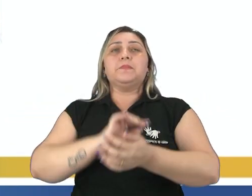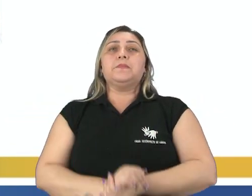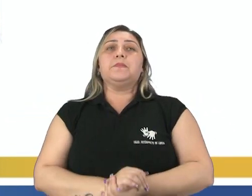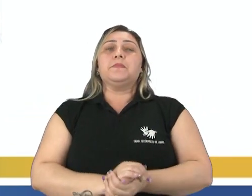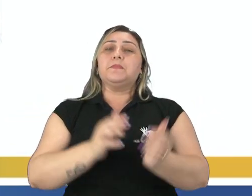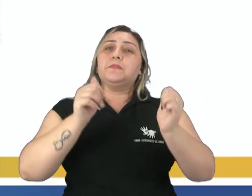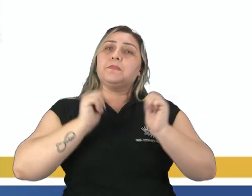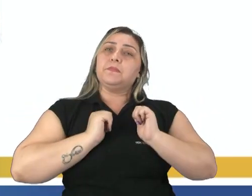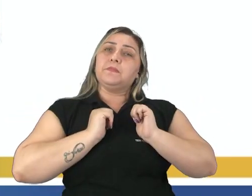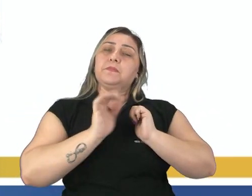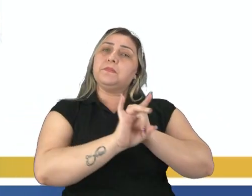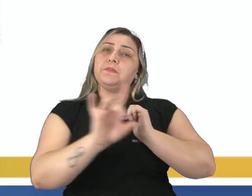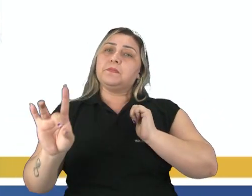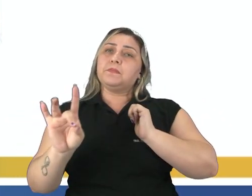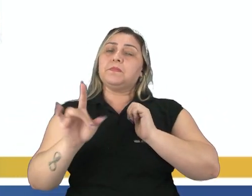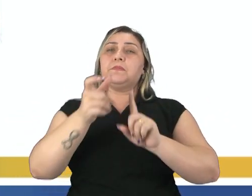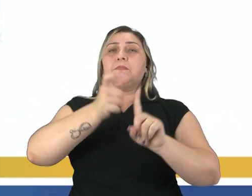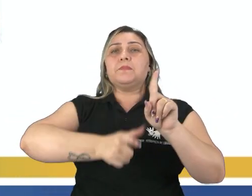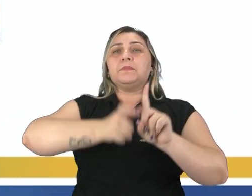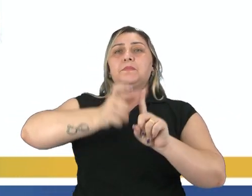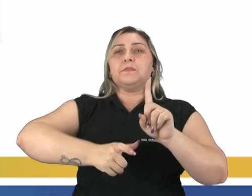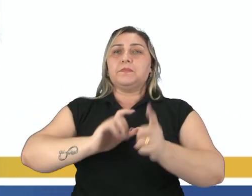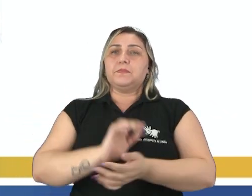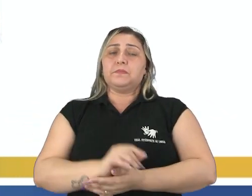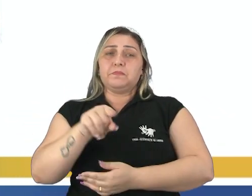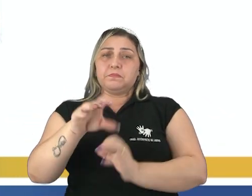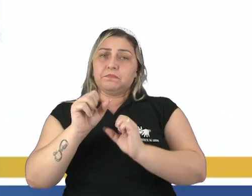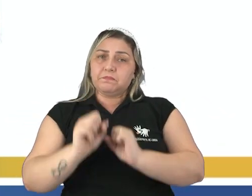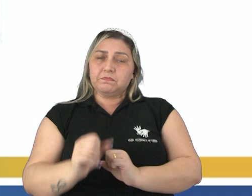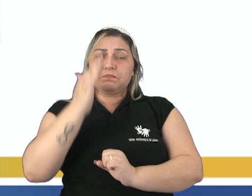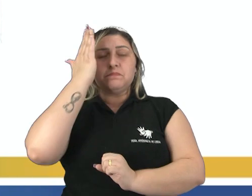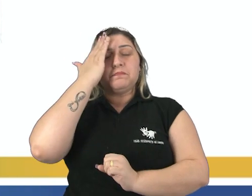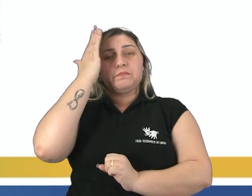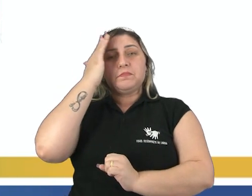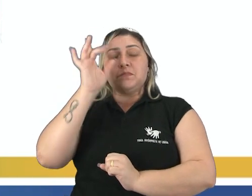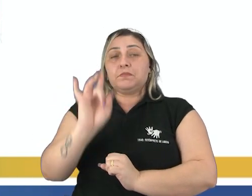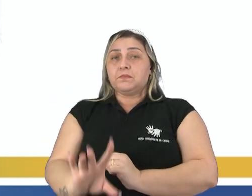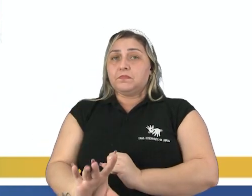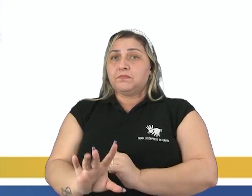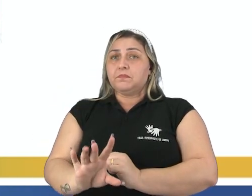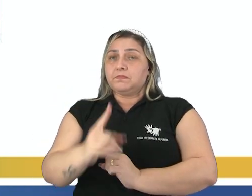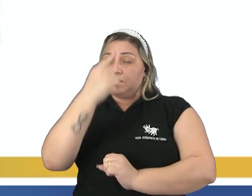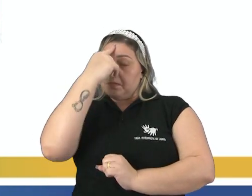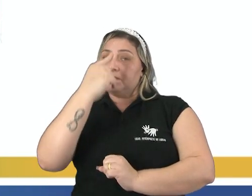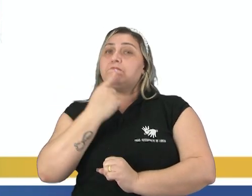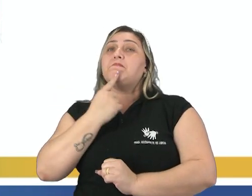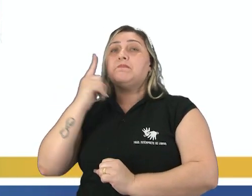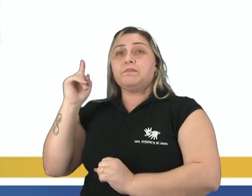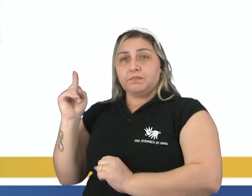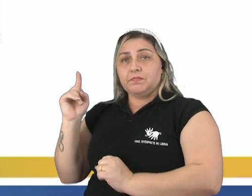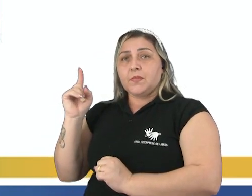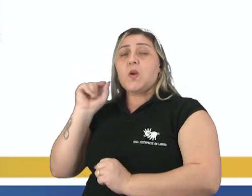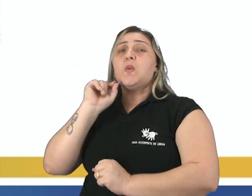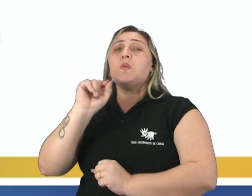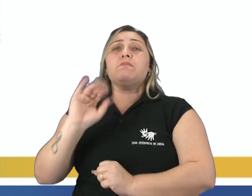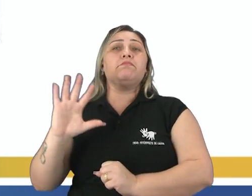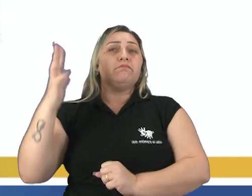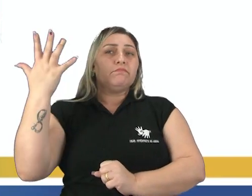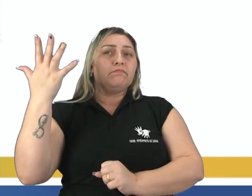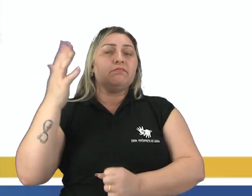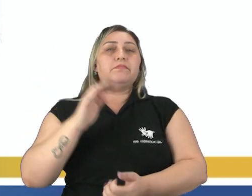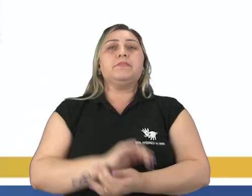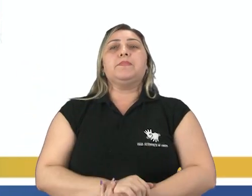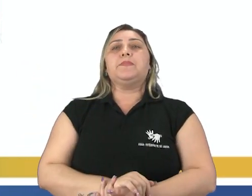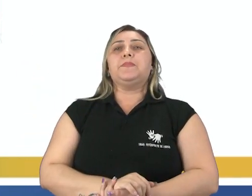né, o comportamento de cada um deles. Será que você pode compreender somente por meio dessa imagem o que está